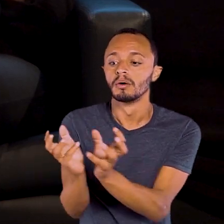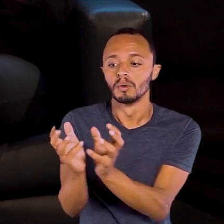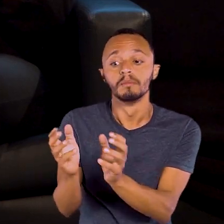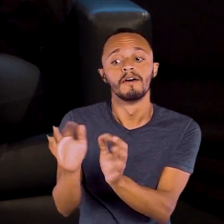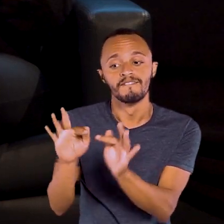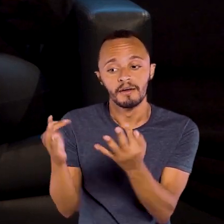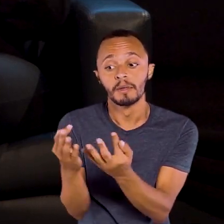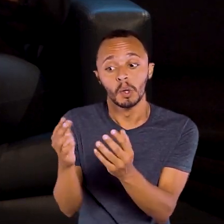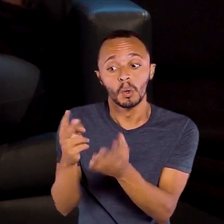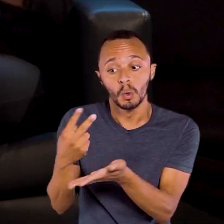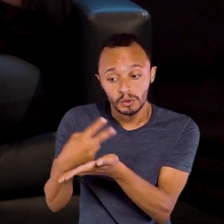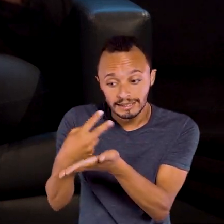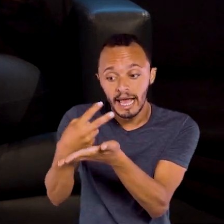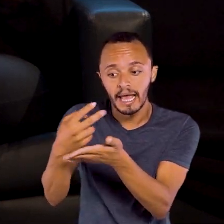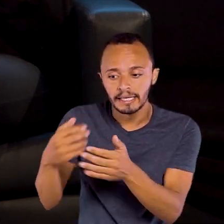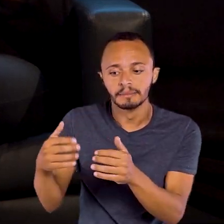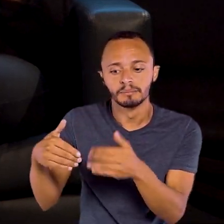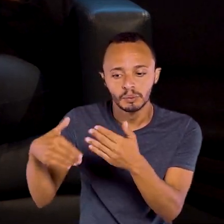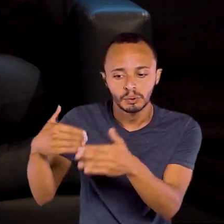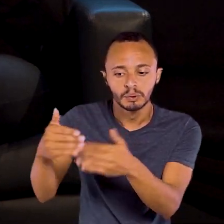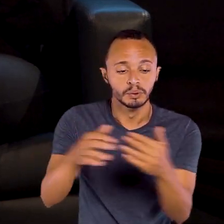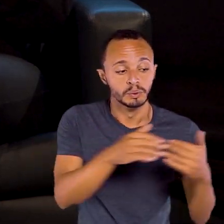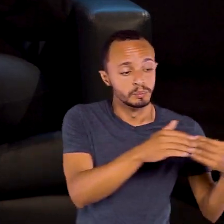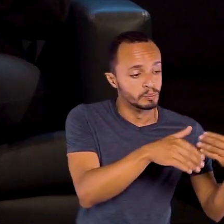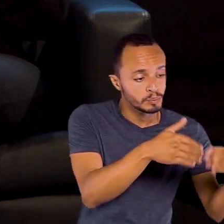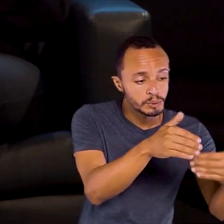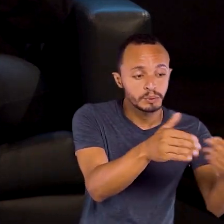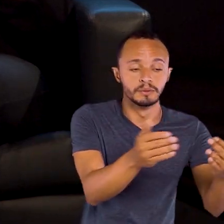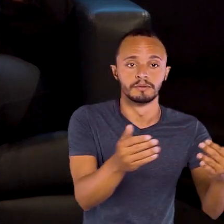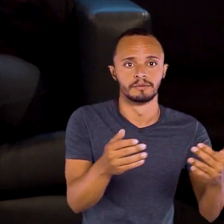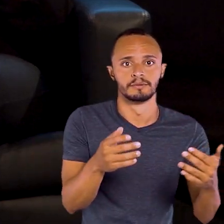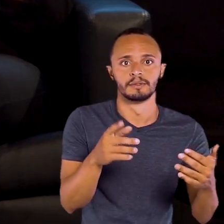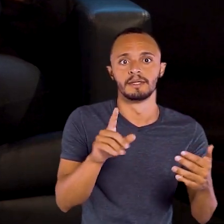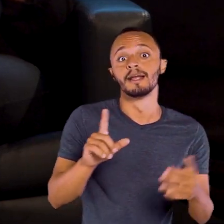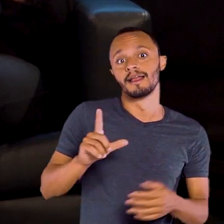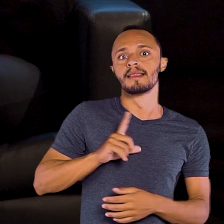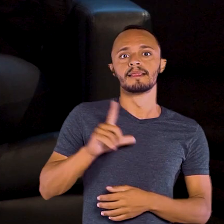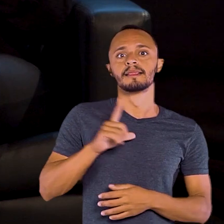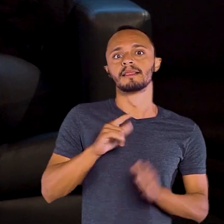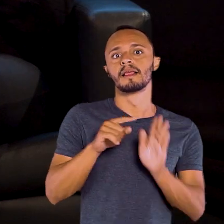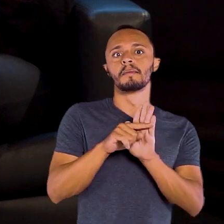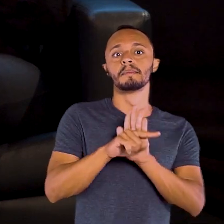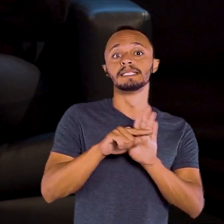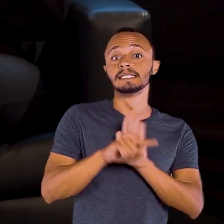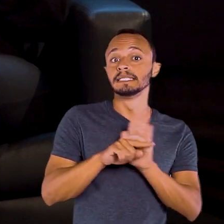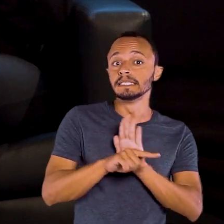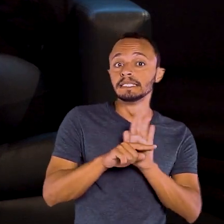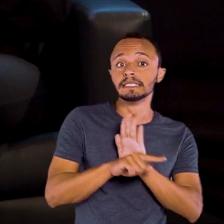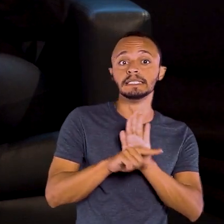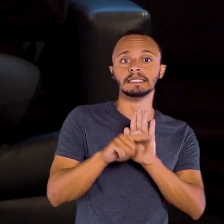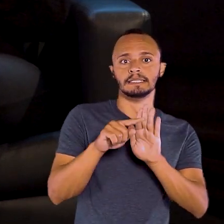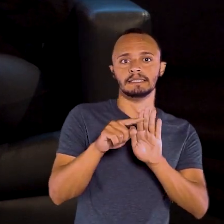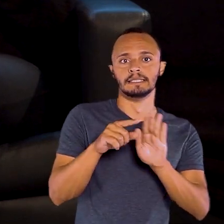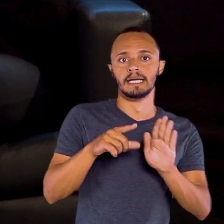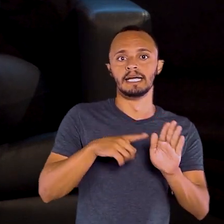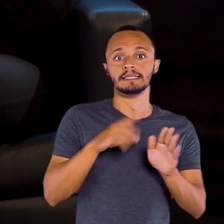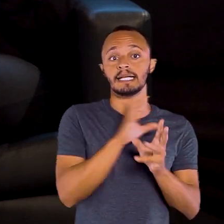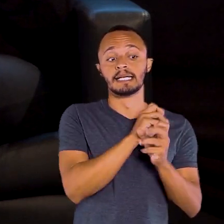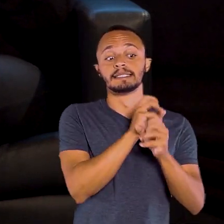trazendo indivíduos ali, mas é uma pesquisa, ela tem dados, ela tem, enfim, ela faz conexões com outros